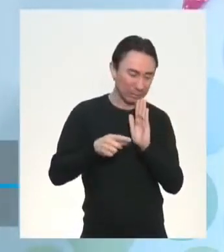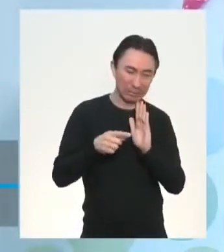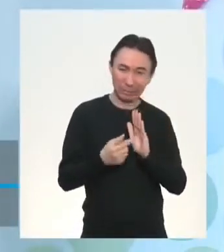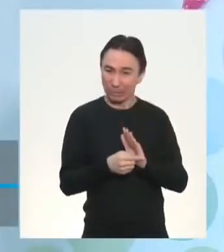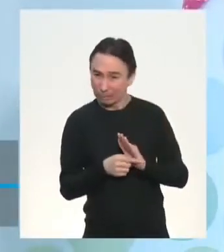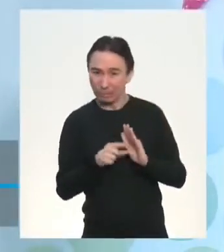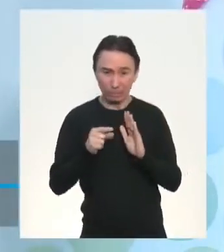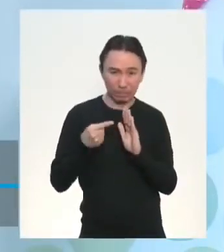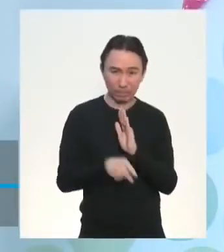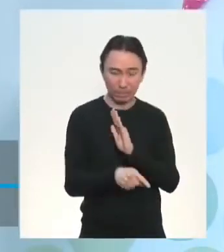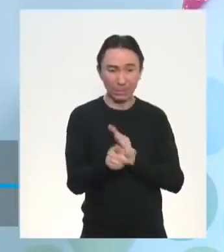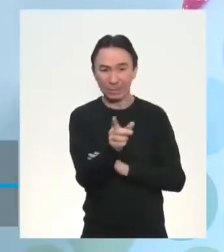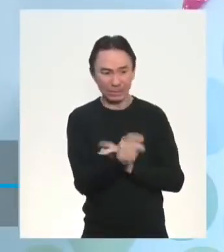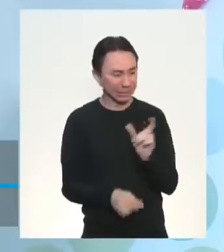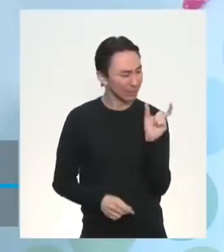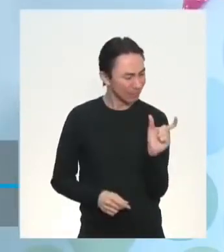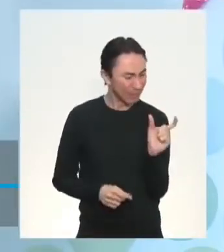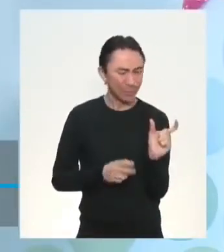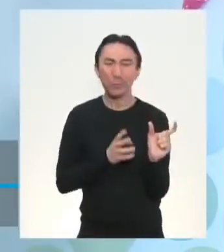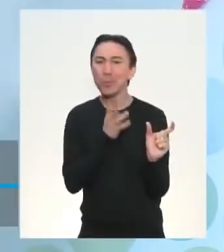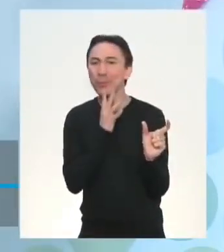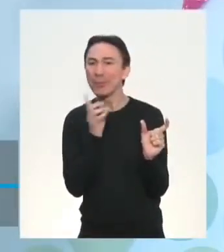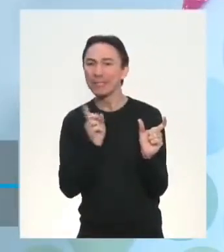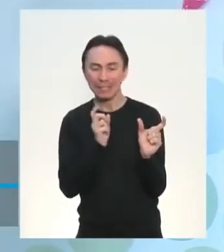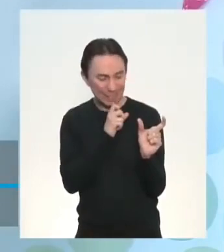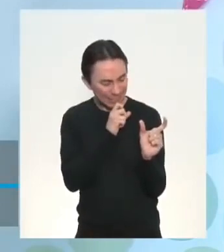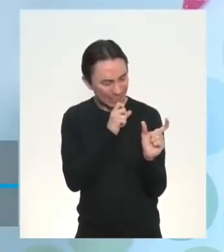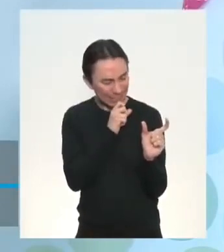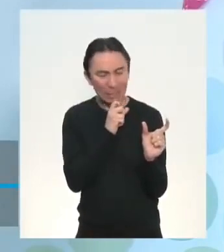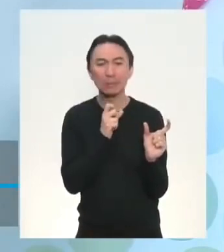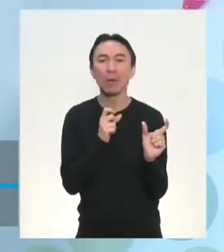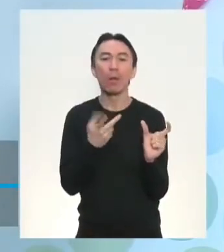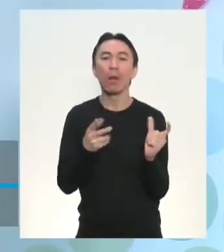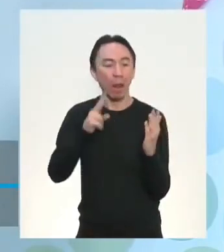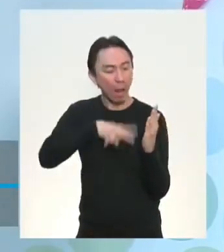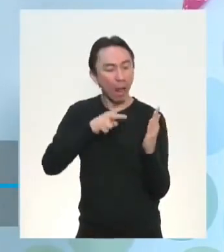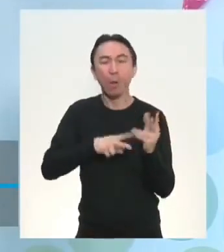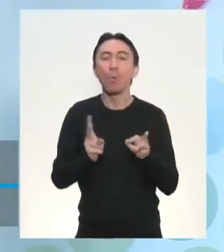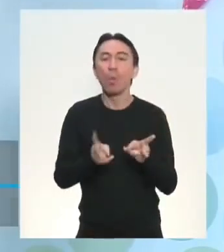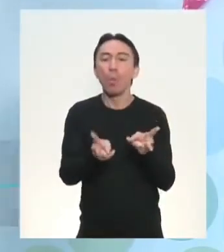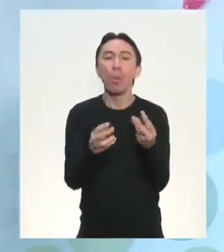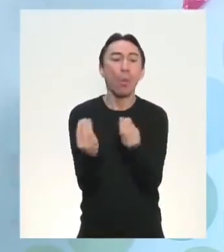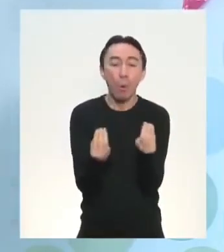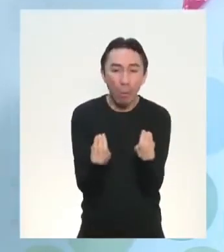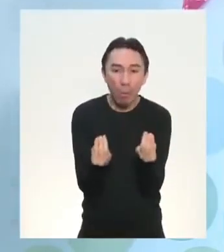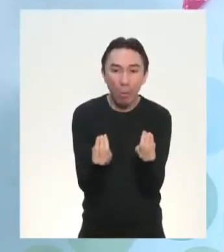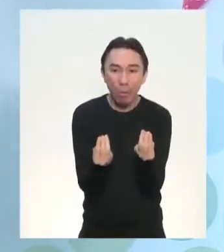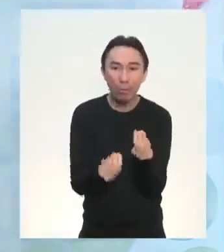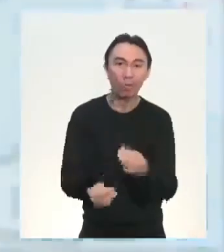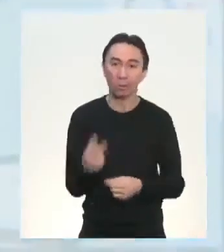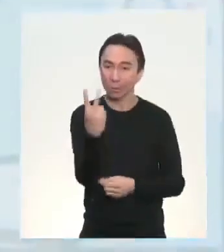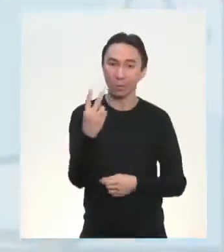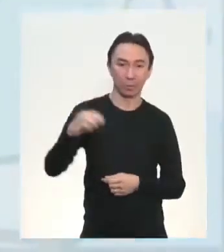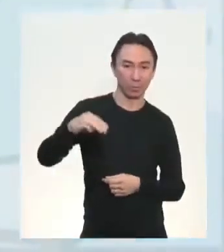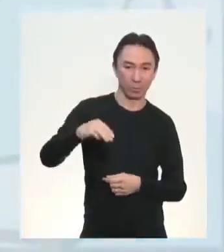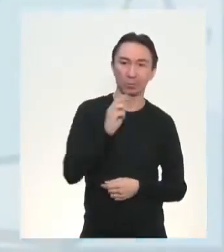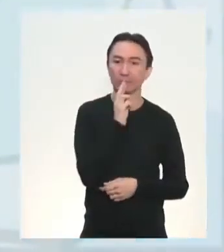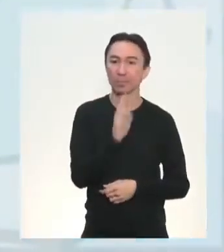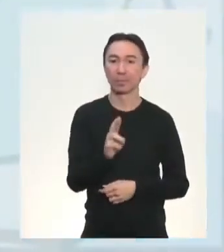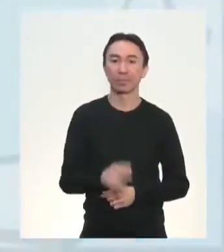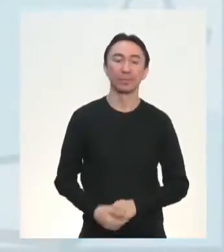fazem para continuar a leitura e identificando essas palavras que vocês não conhecem? Vamos lá, então? 2 minutinhos para vocês responderem.